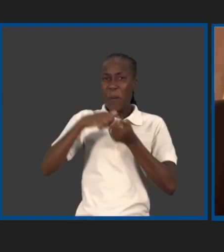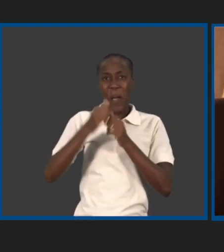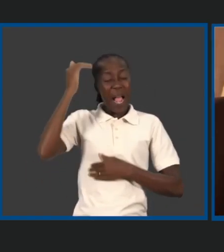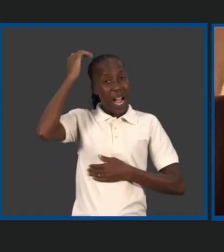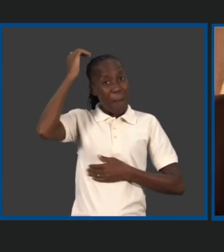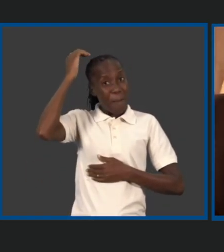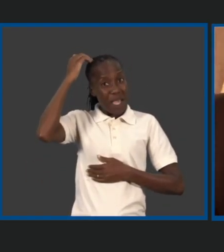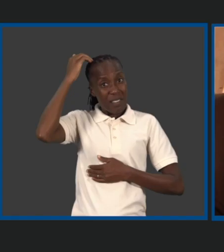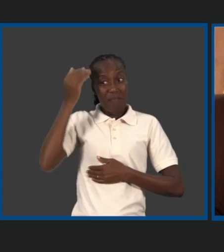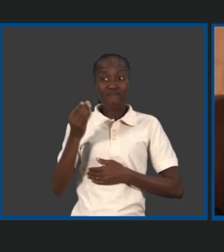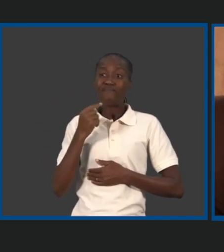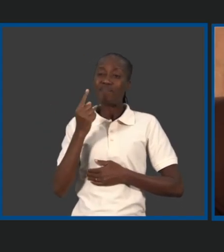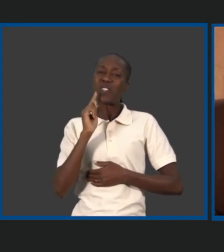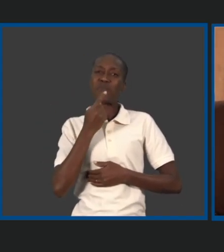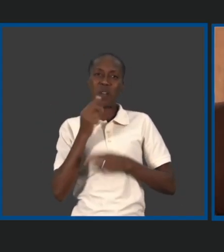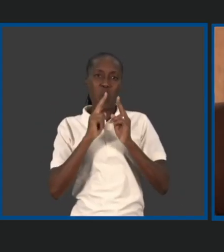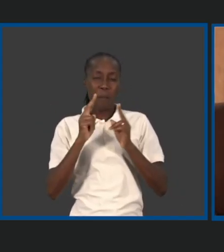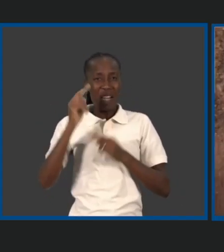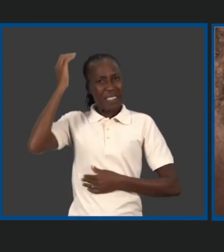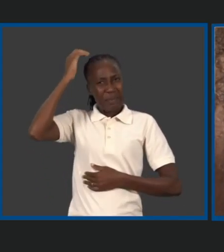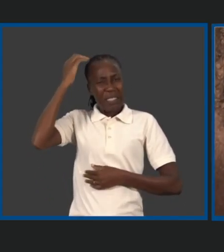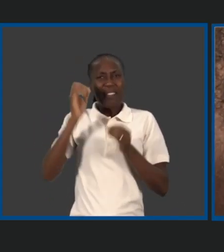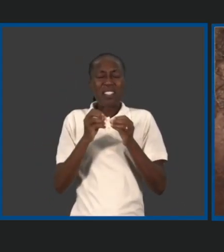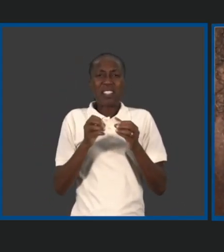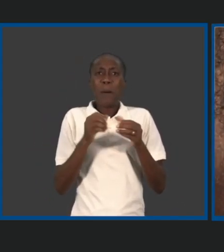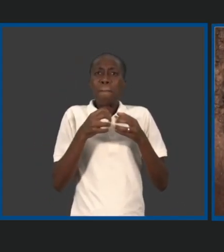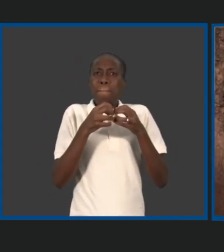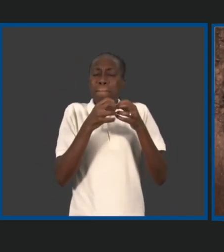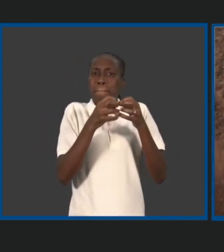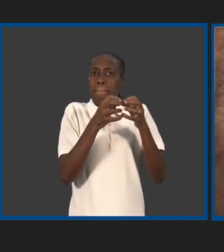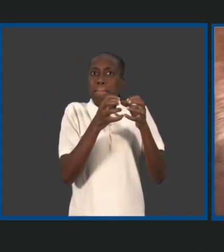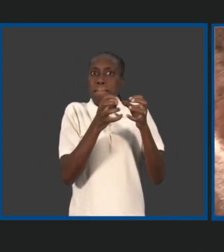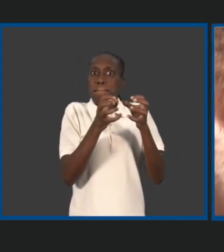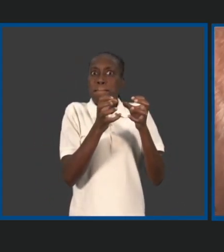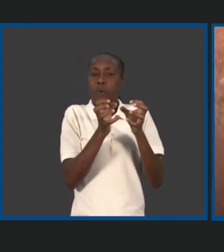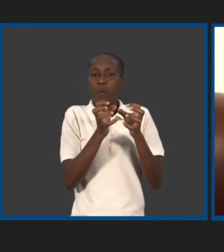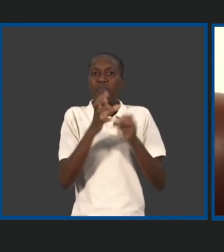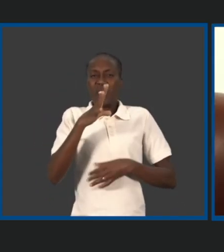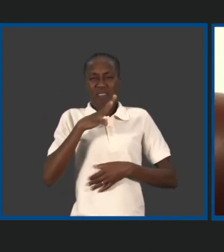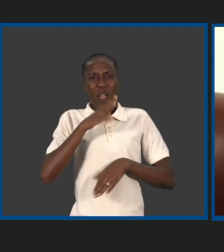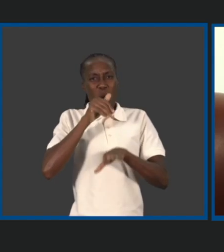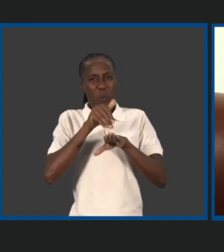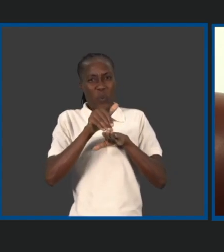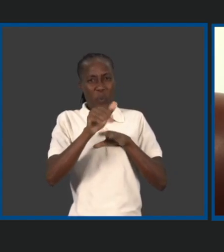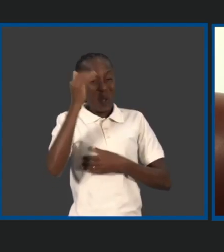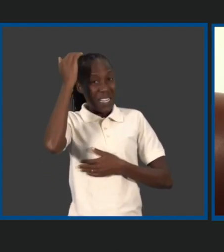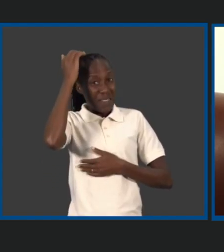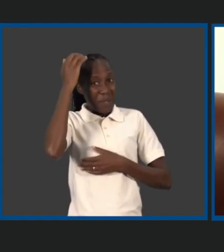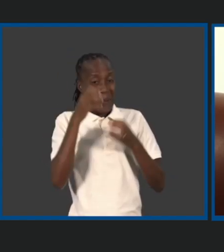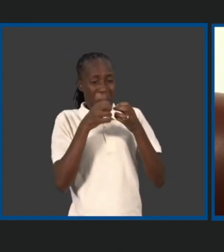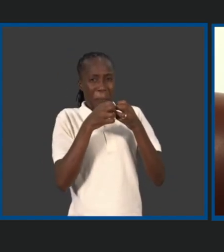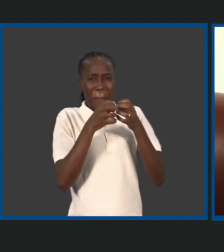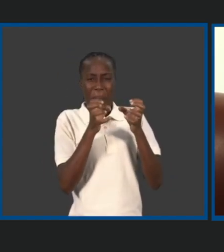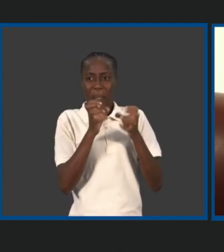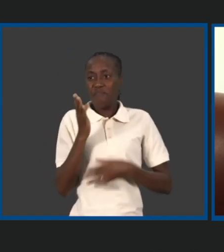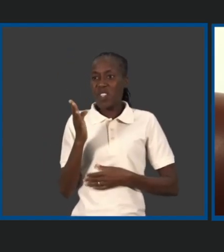dia que passava, ela ia desenvolvendo. E tinha a racha que havia até hoje. Então, o médico disse que era